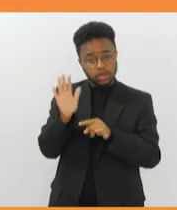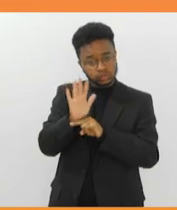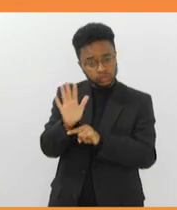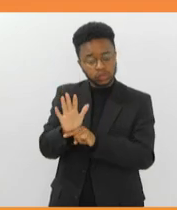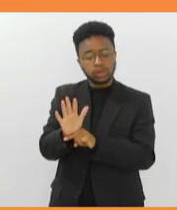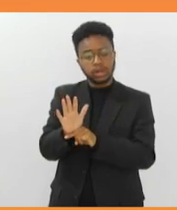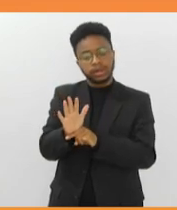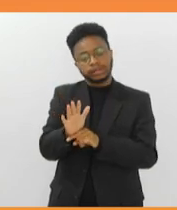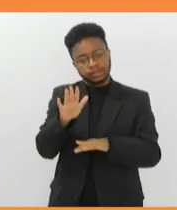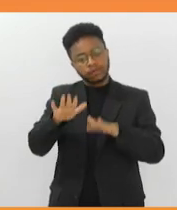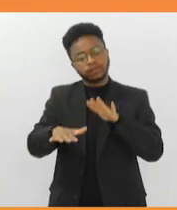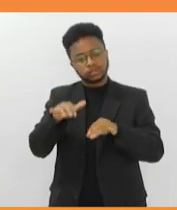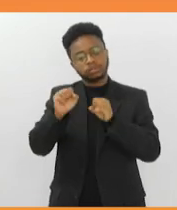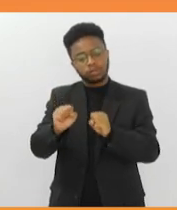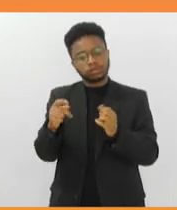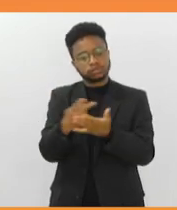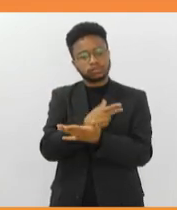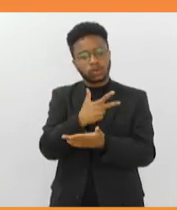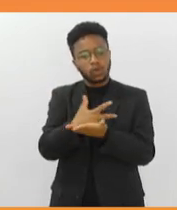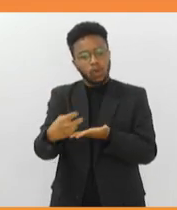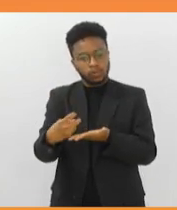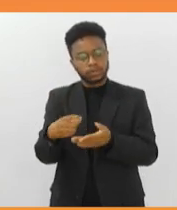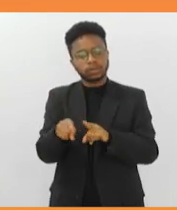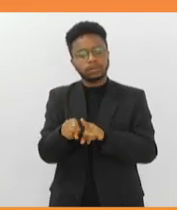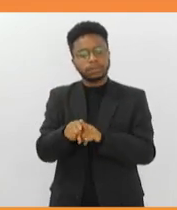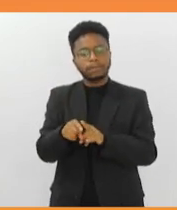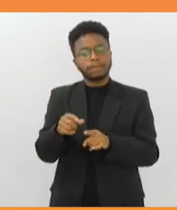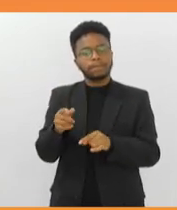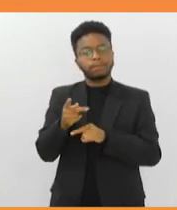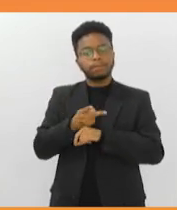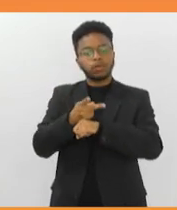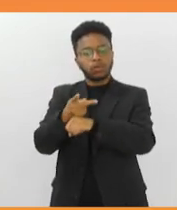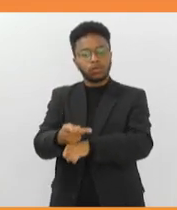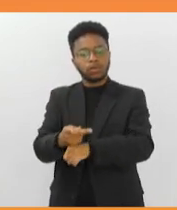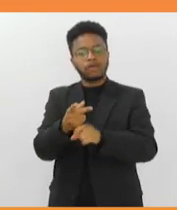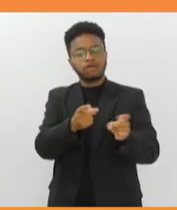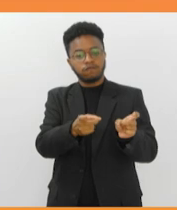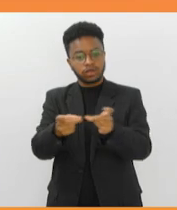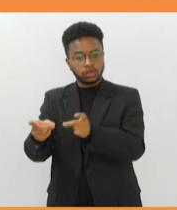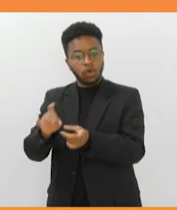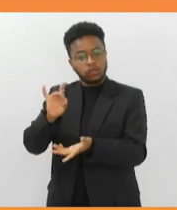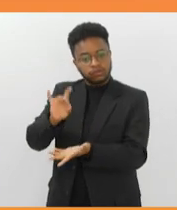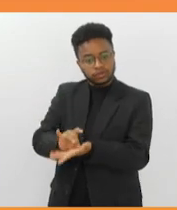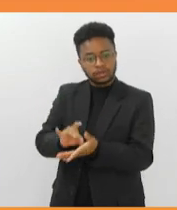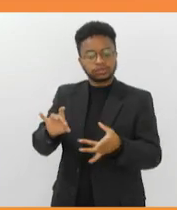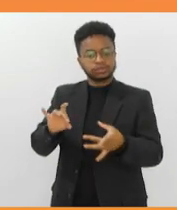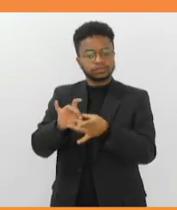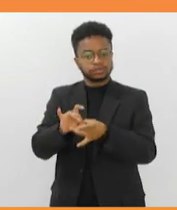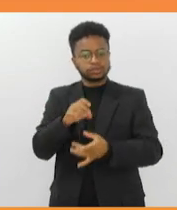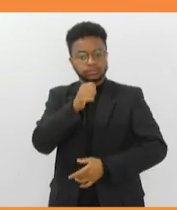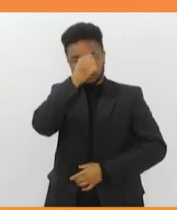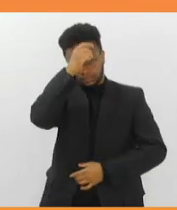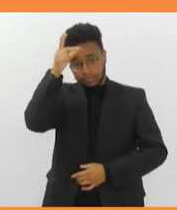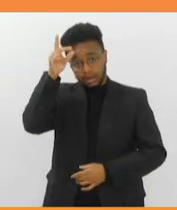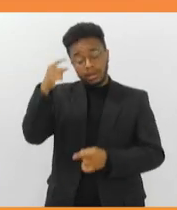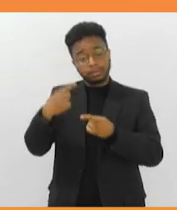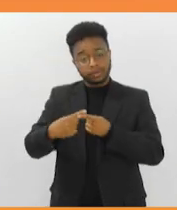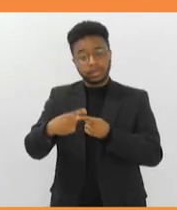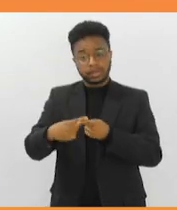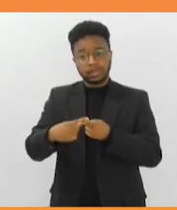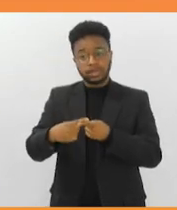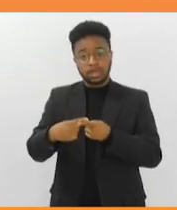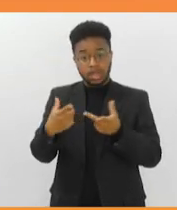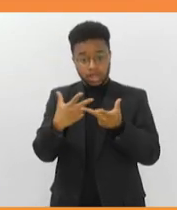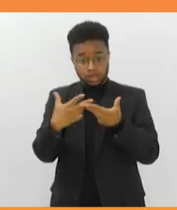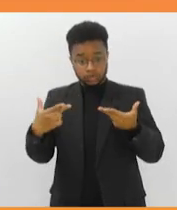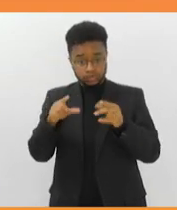Geralmente pode ser uma situação de golpe. Procure aqueles ambulantes que são oficiais da prefeitura, porque aí tudo que aquilo que está